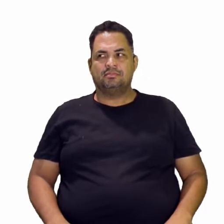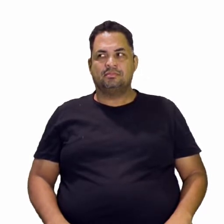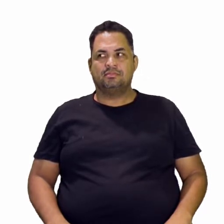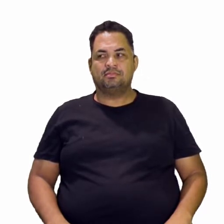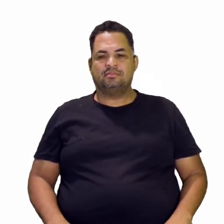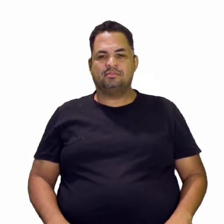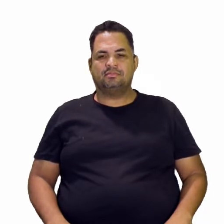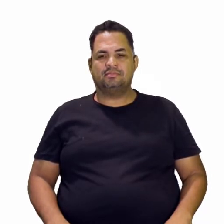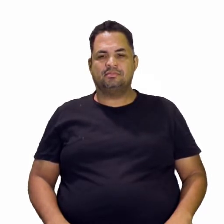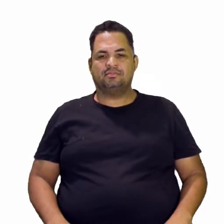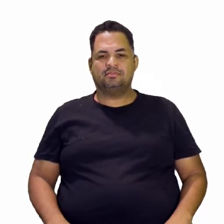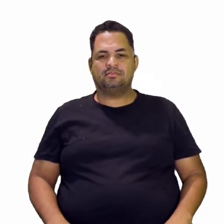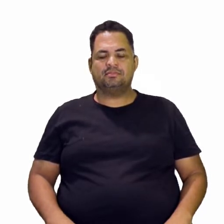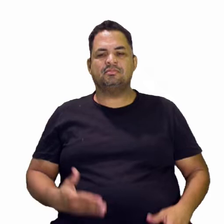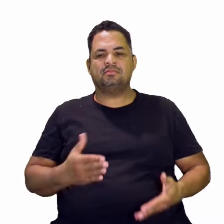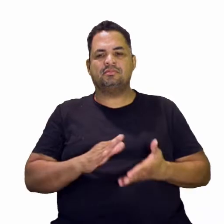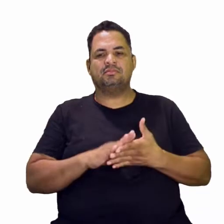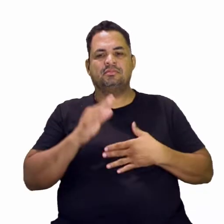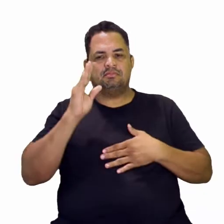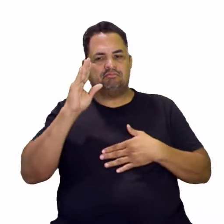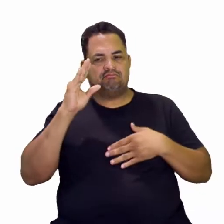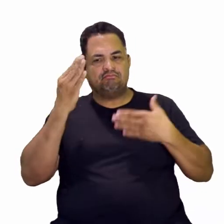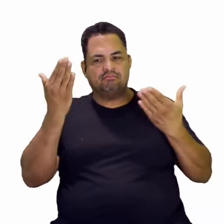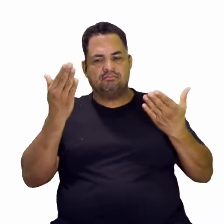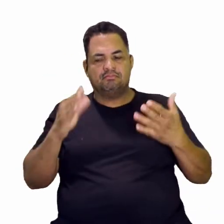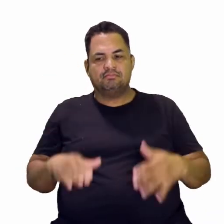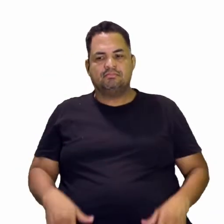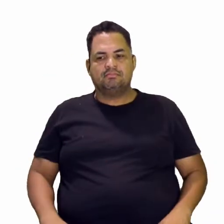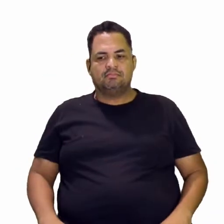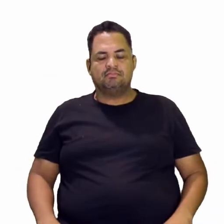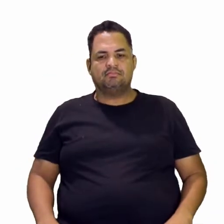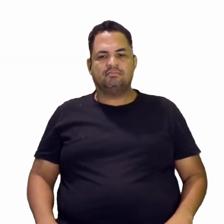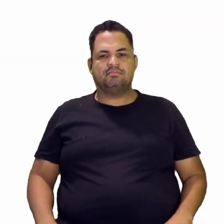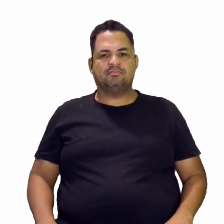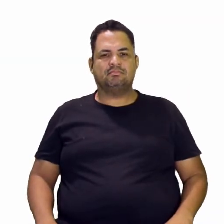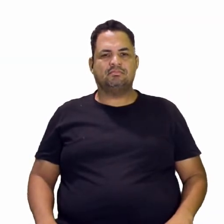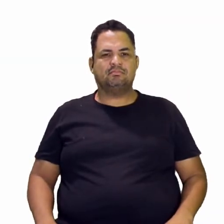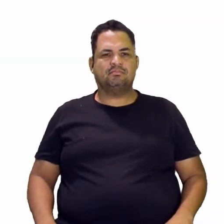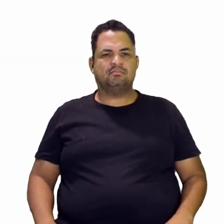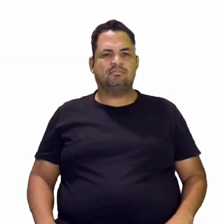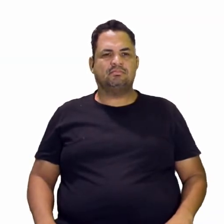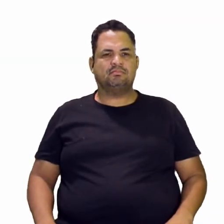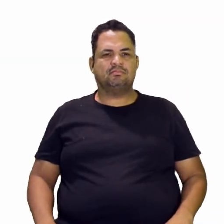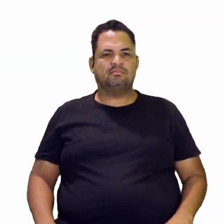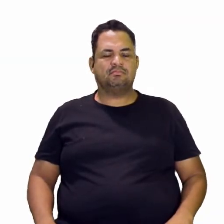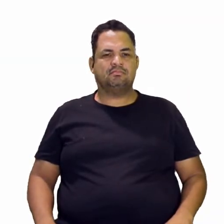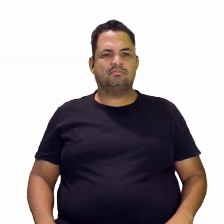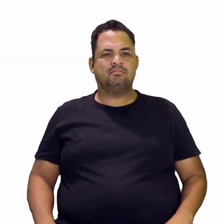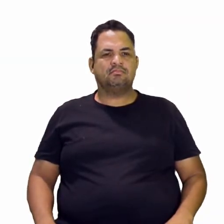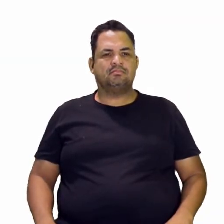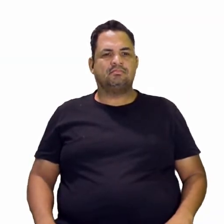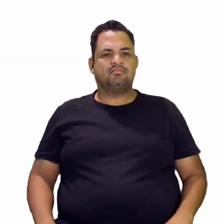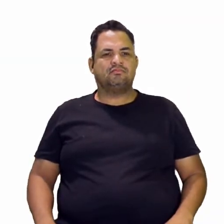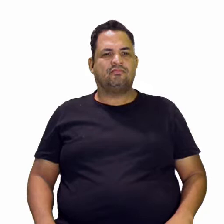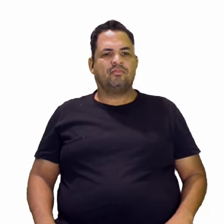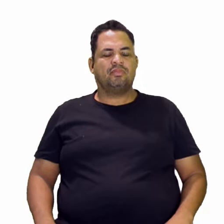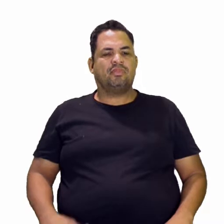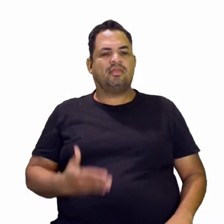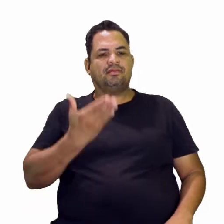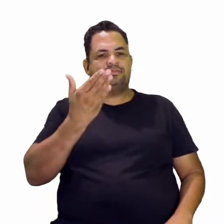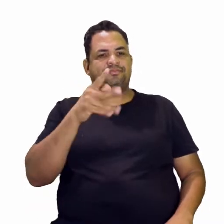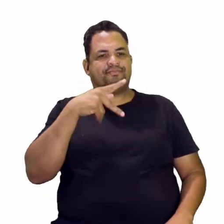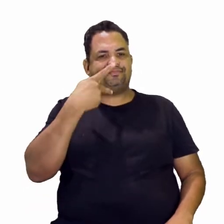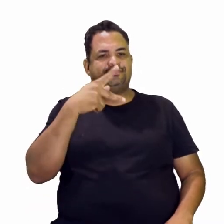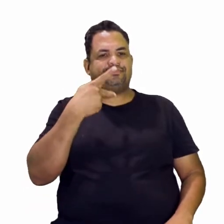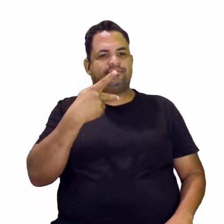Esses complementos é que são interessantes, tá? Vambora! Aí, olha só, olha o que eu tava falando,